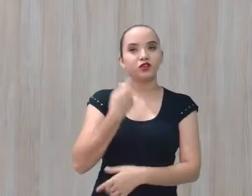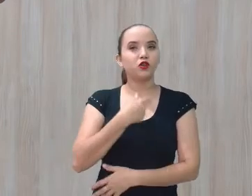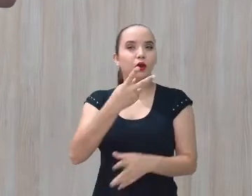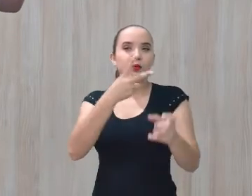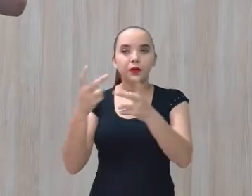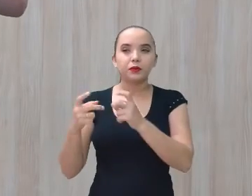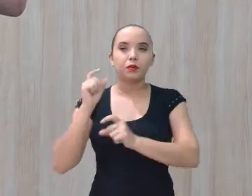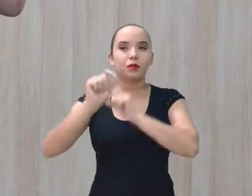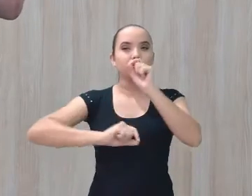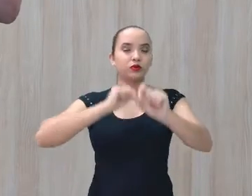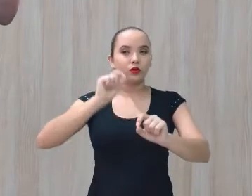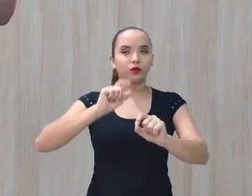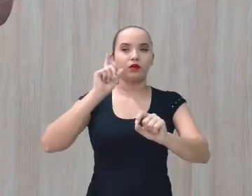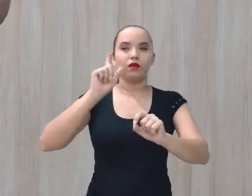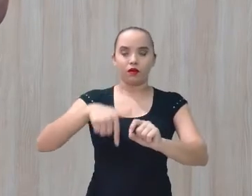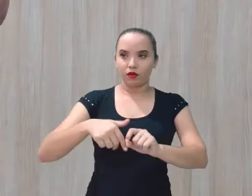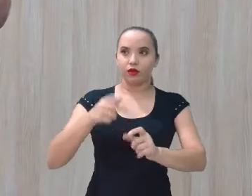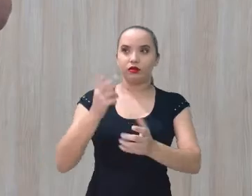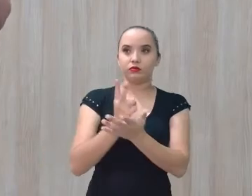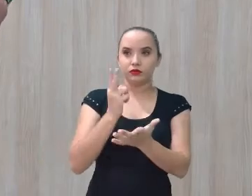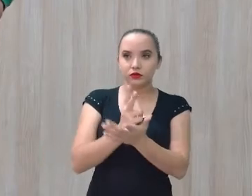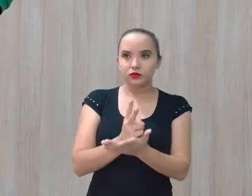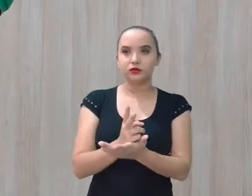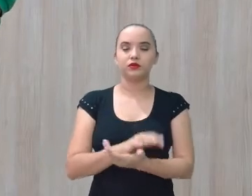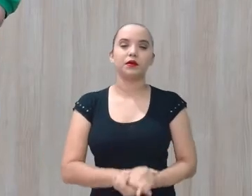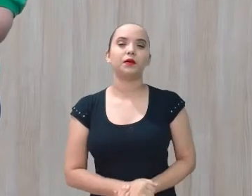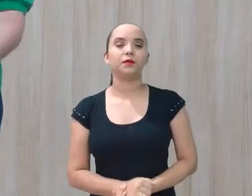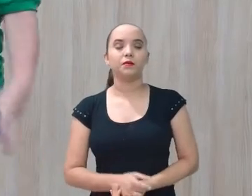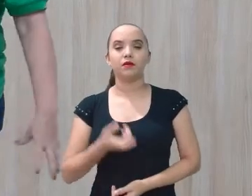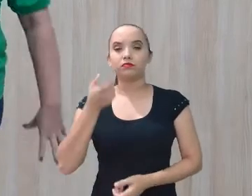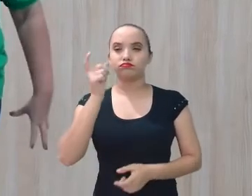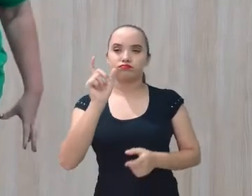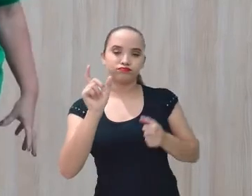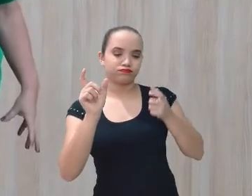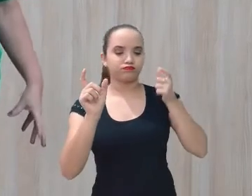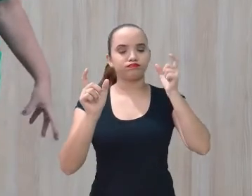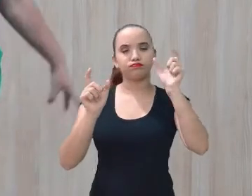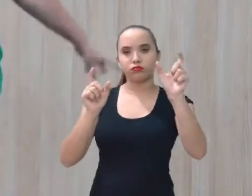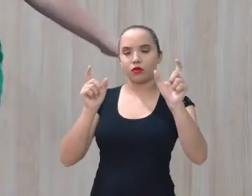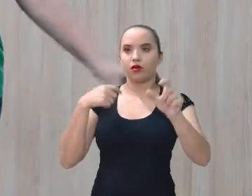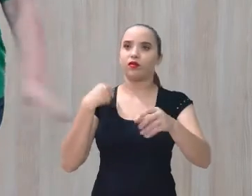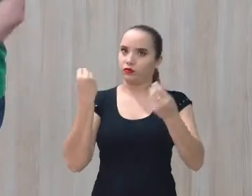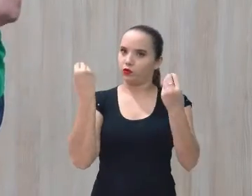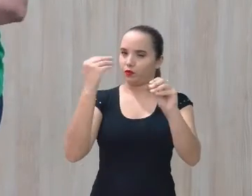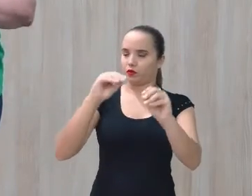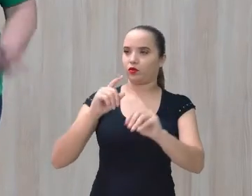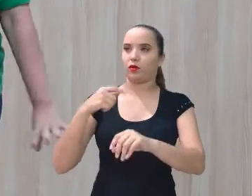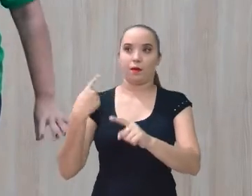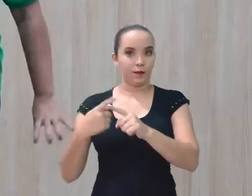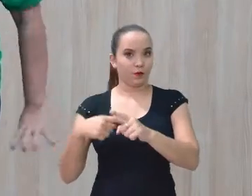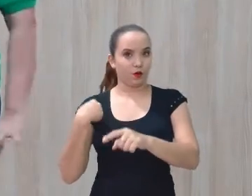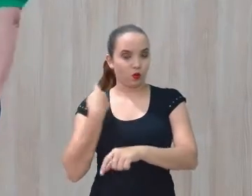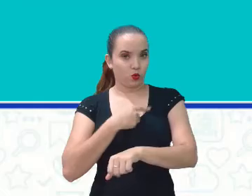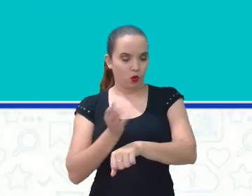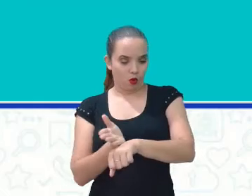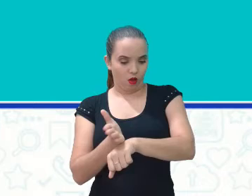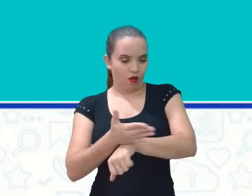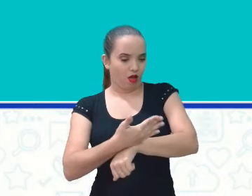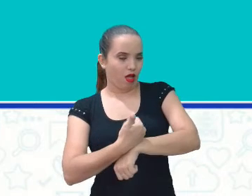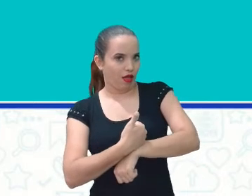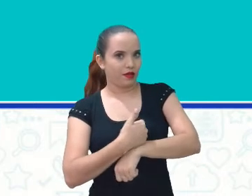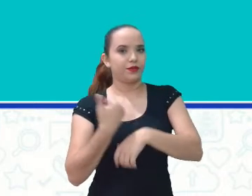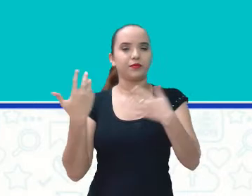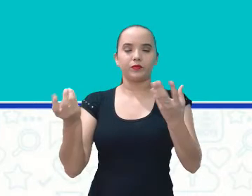foi o tempo todo, né? As palavras, joguei aí para vocês, porque o tempo da gente aqui voa. Joguei